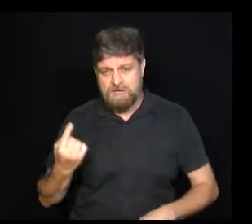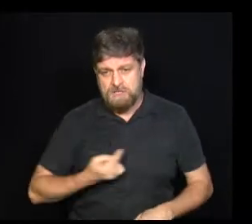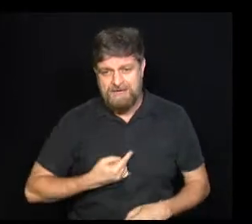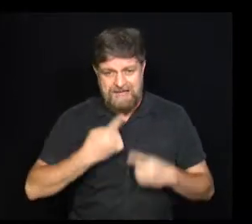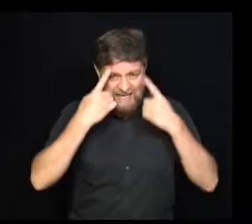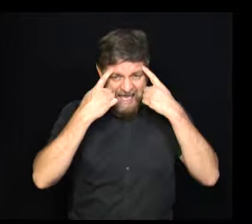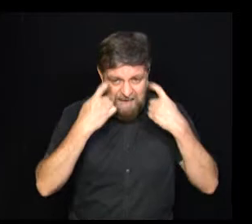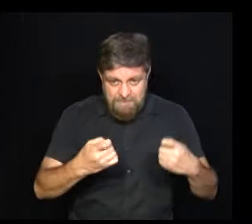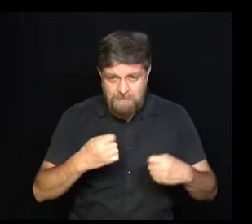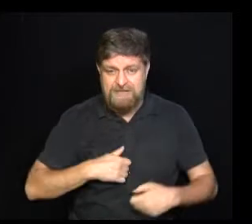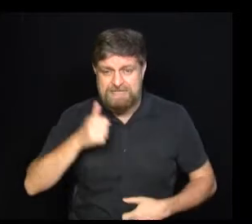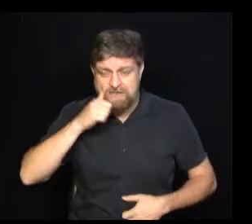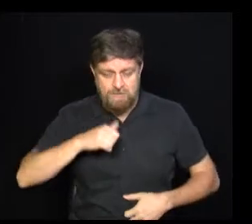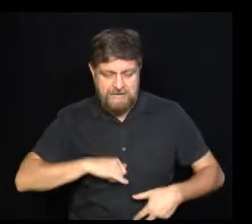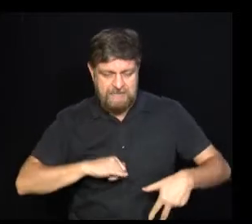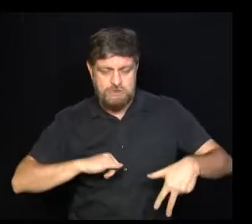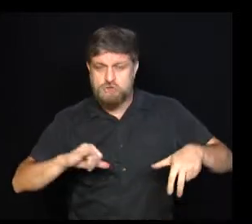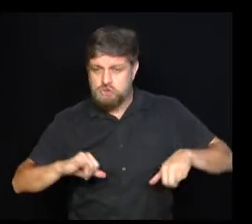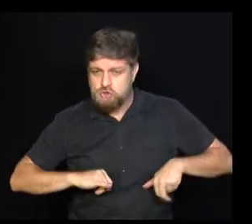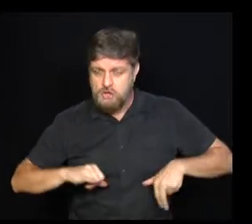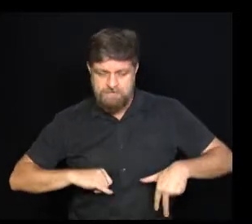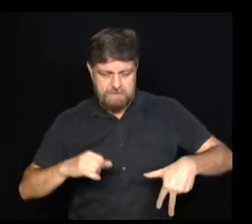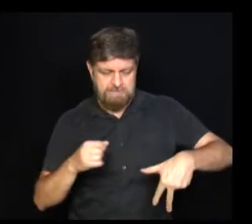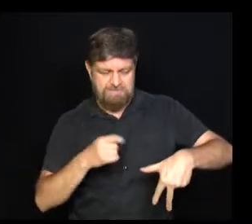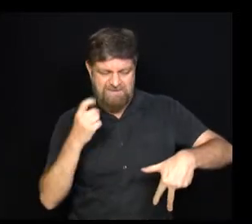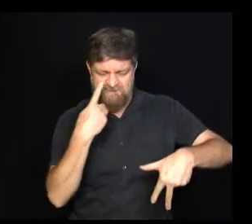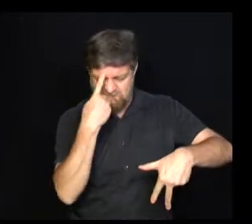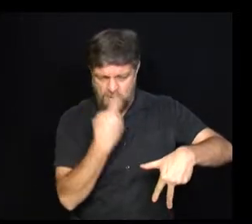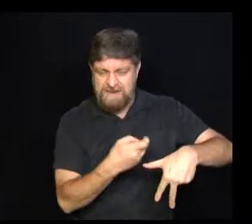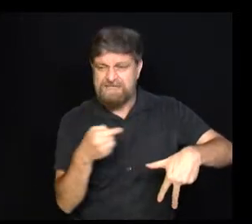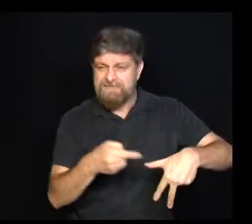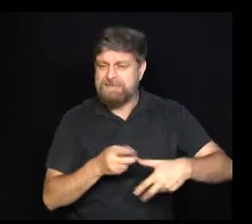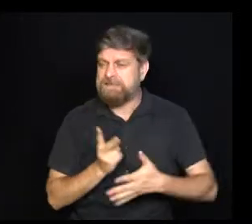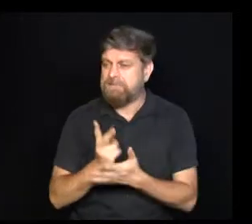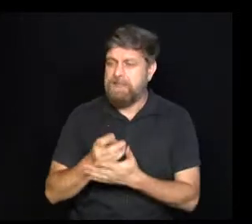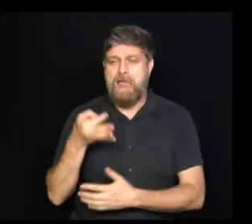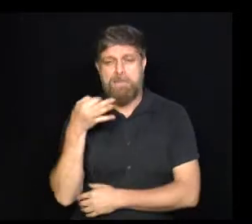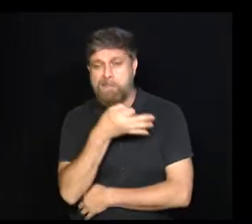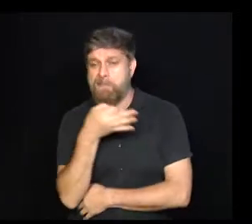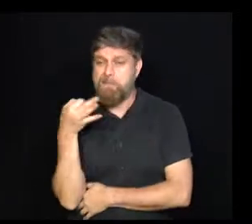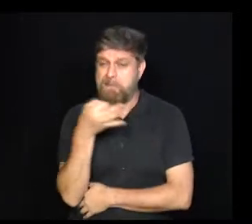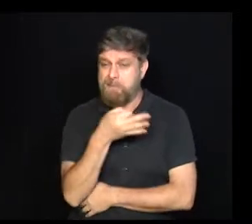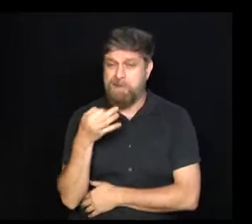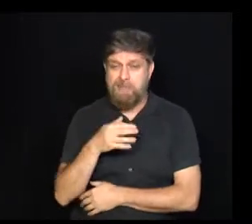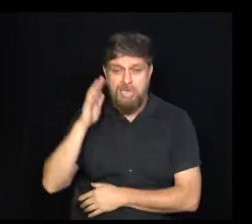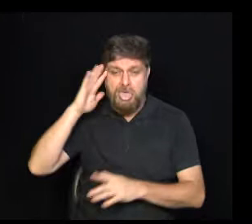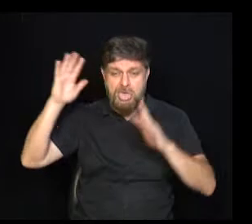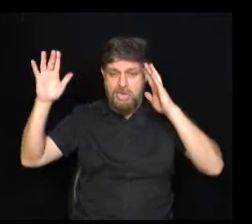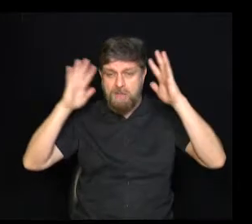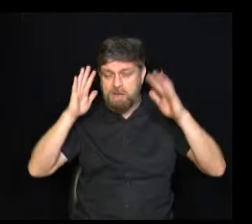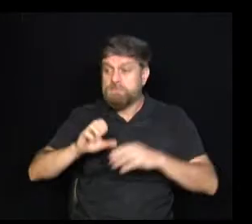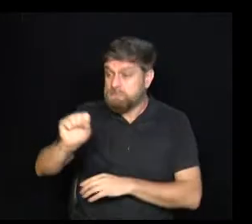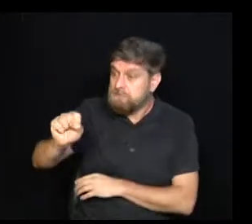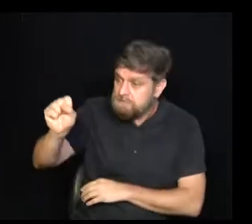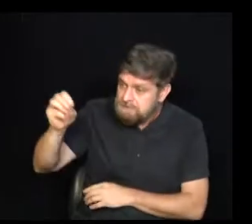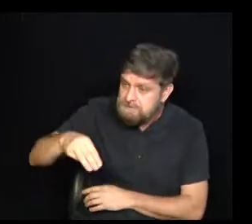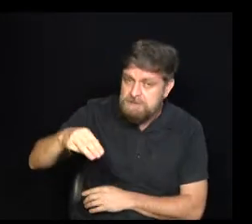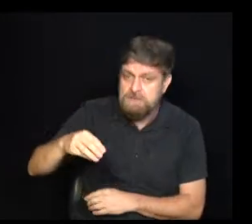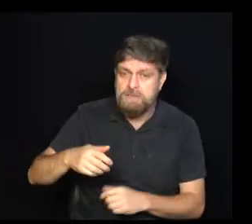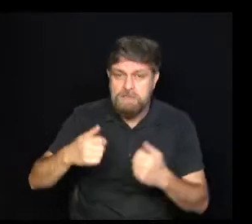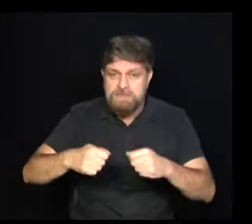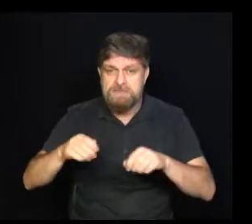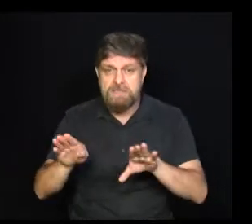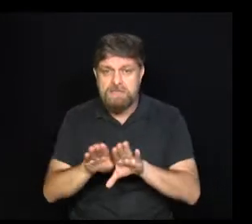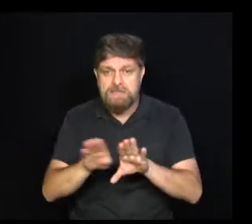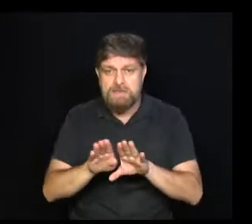violência contra a mulher. E, às vezes, algumas pessoas falam assim, nossa, mas só fala disso, mas só fala disso. Sim, assim como em